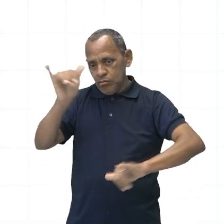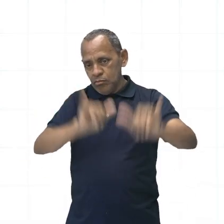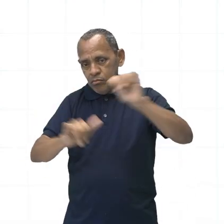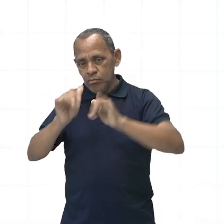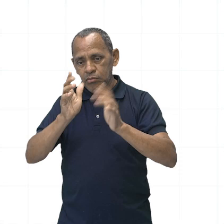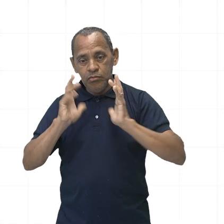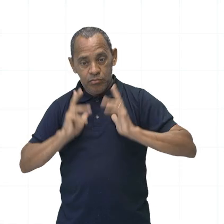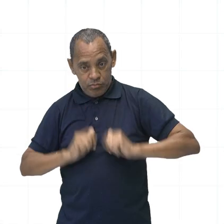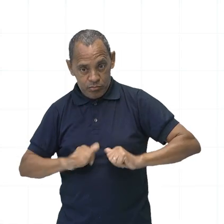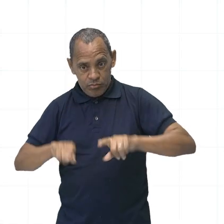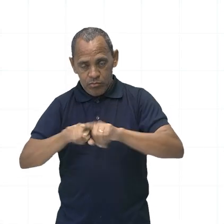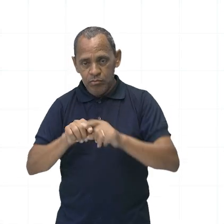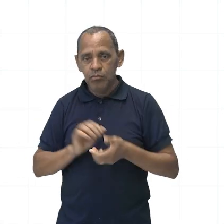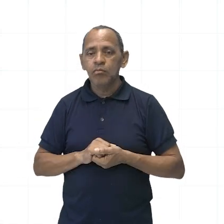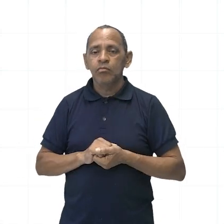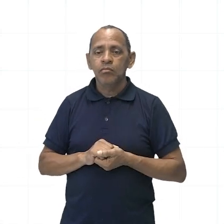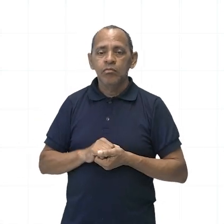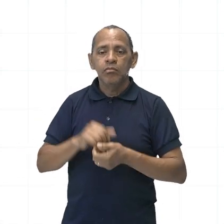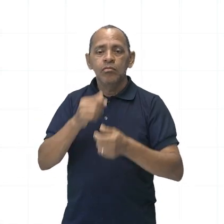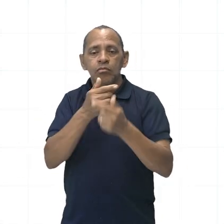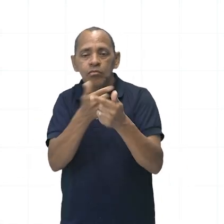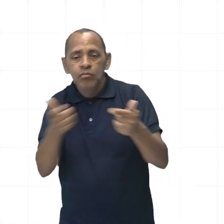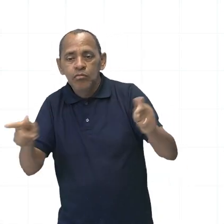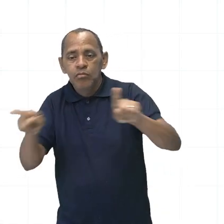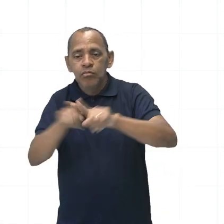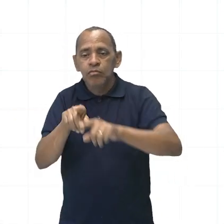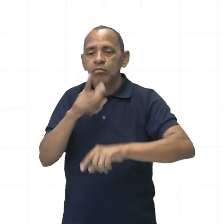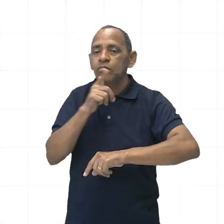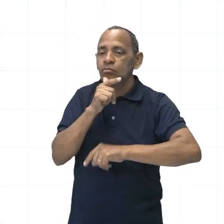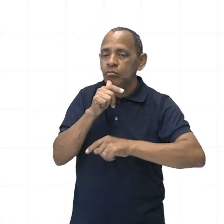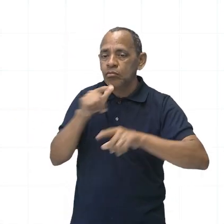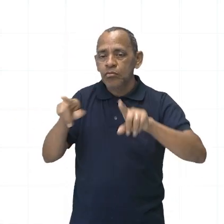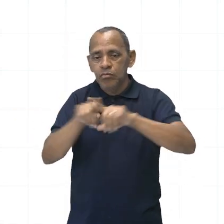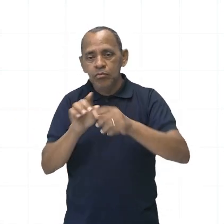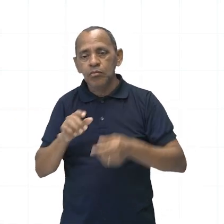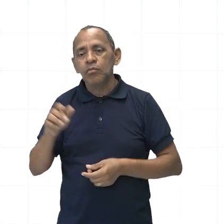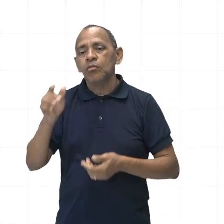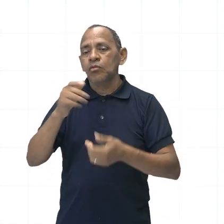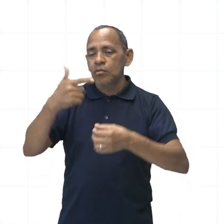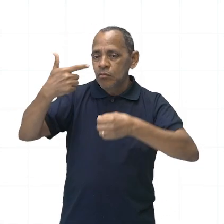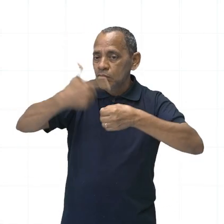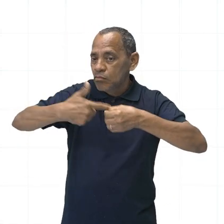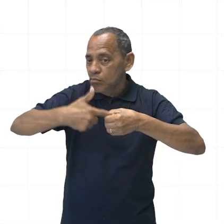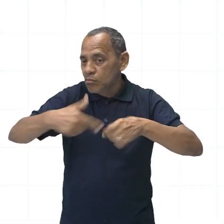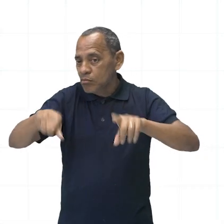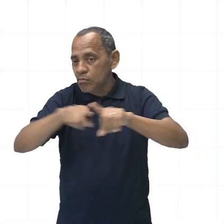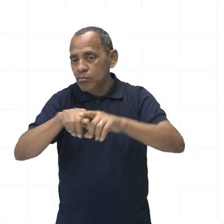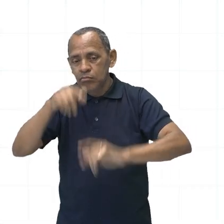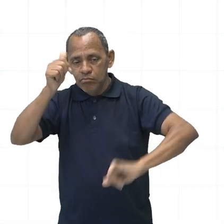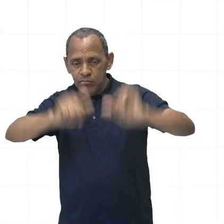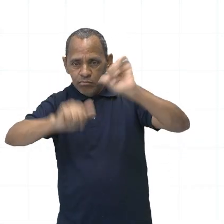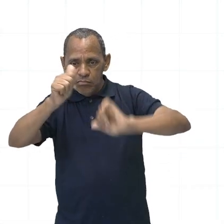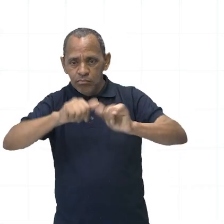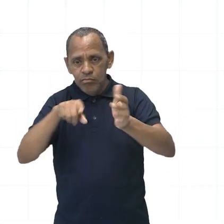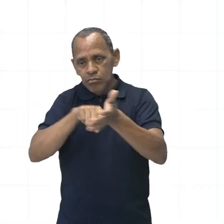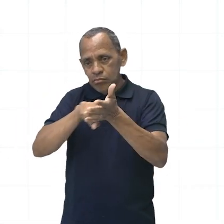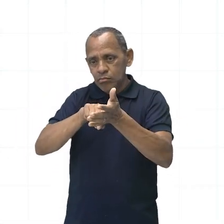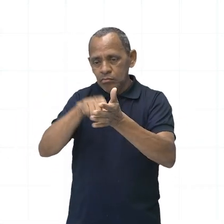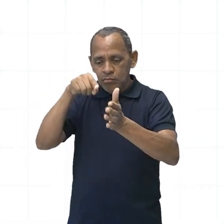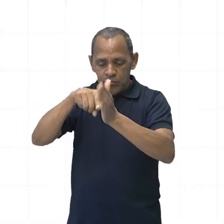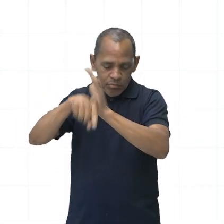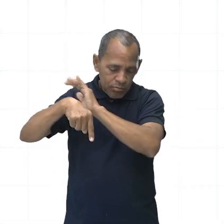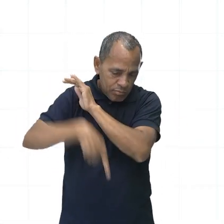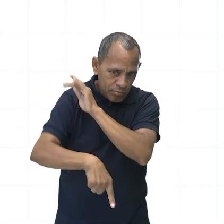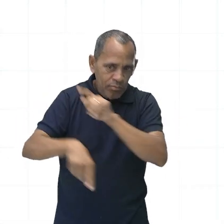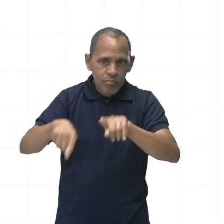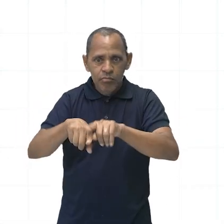para purificação e desinfecção de água. E também é utilizado na indústria petroquímica, na análise de frações de petróleo